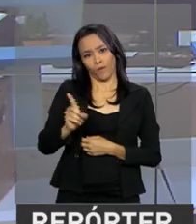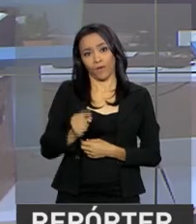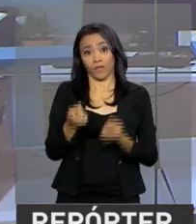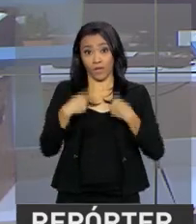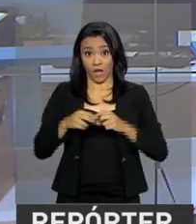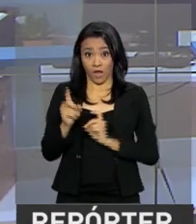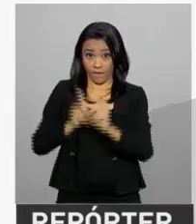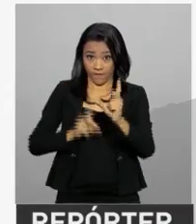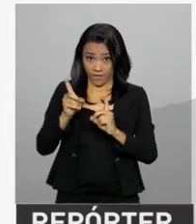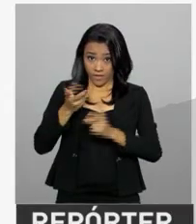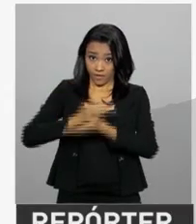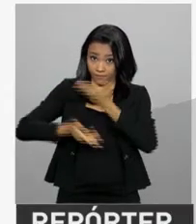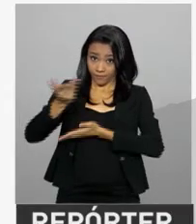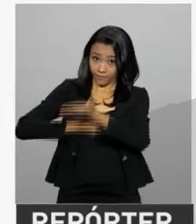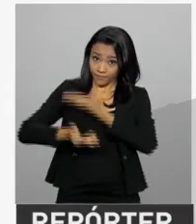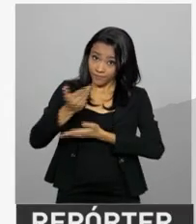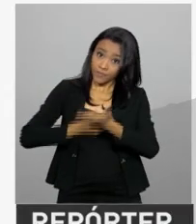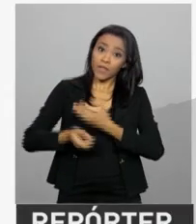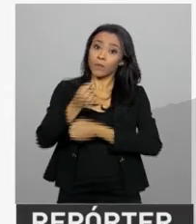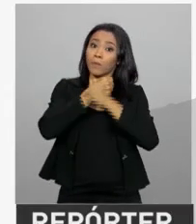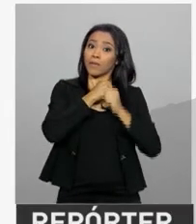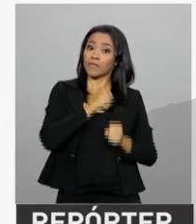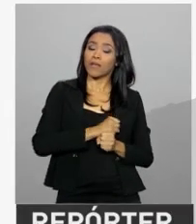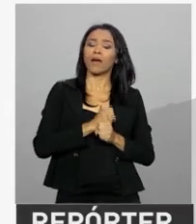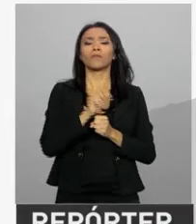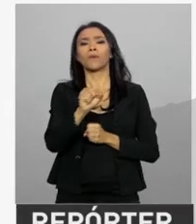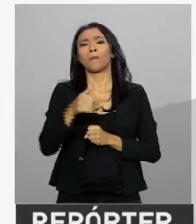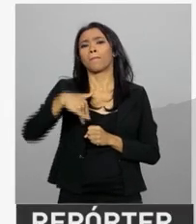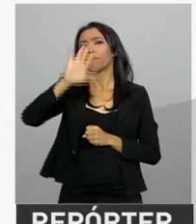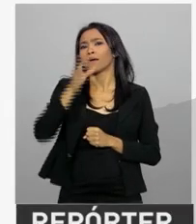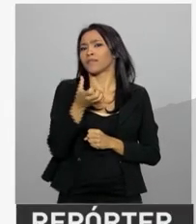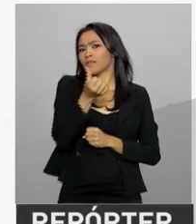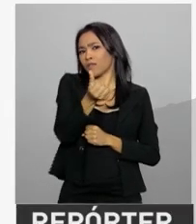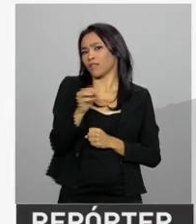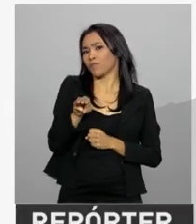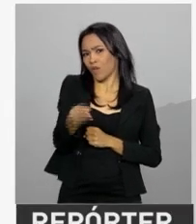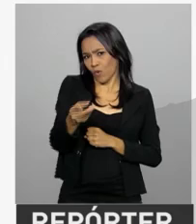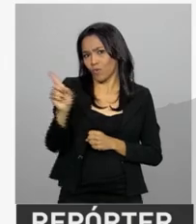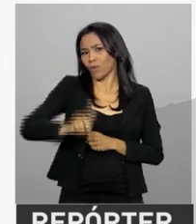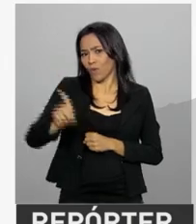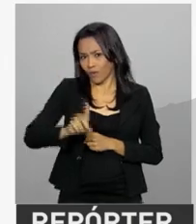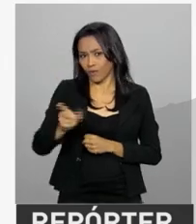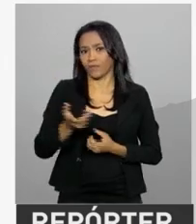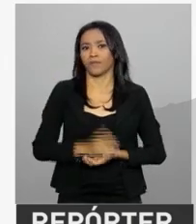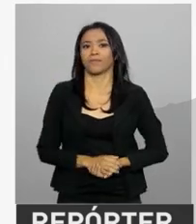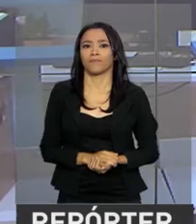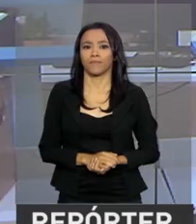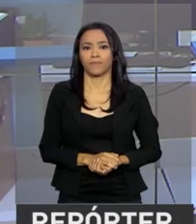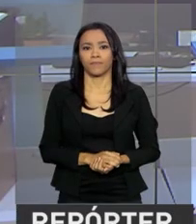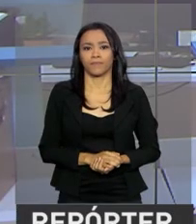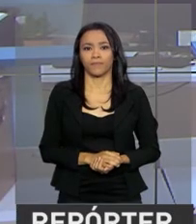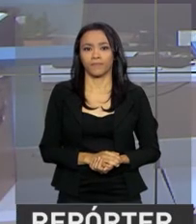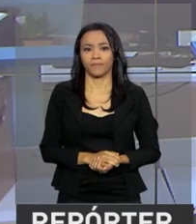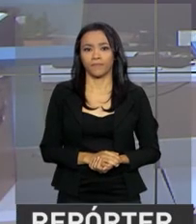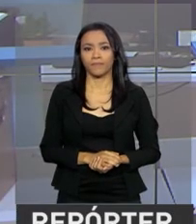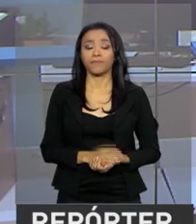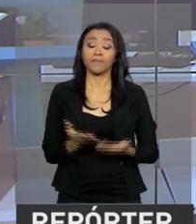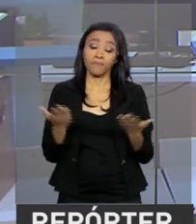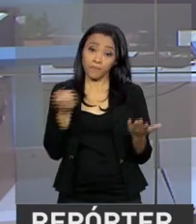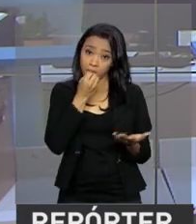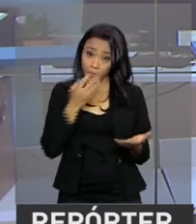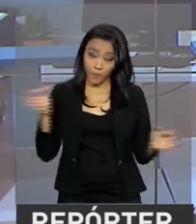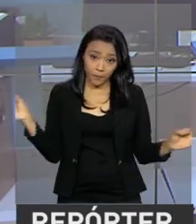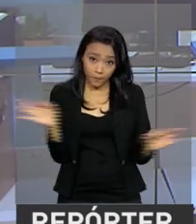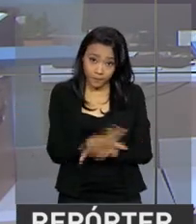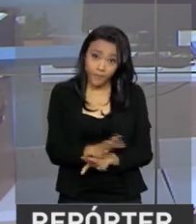entre Brasil e Timor-Leste movimentou, no ano passado, mais de US$6 milhões. Bom, nós ficamos